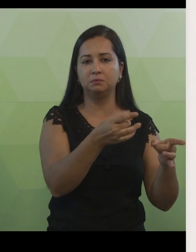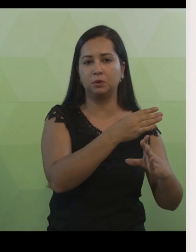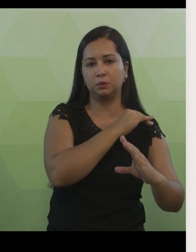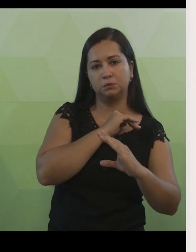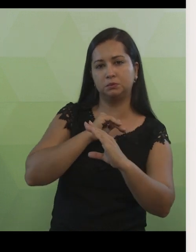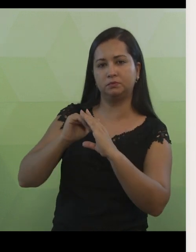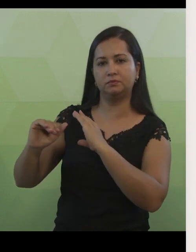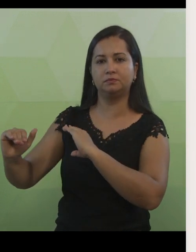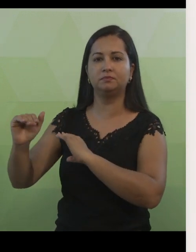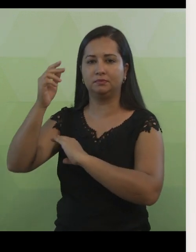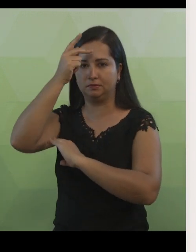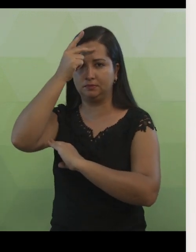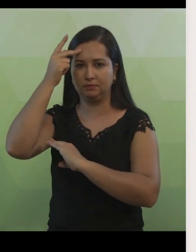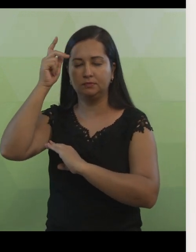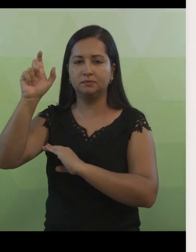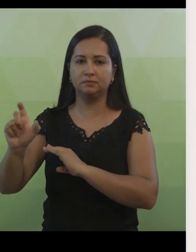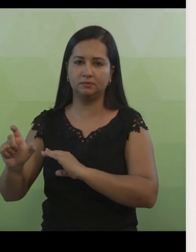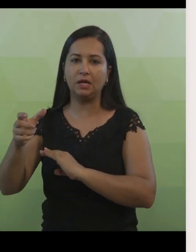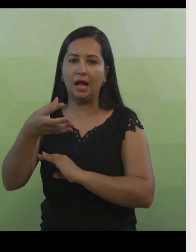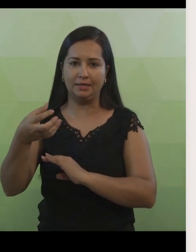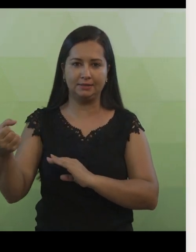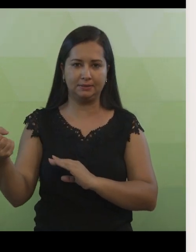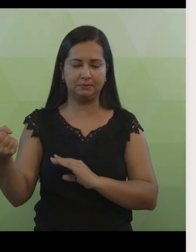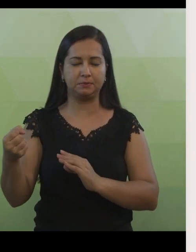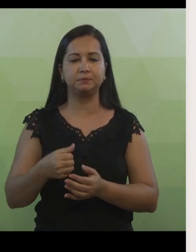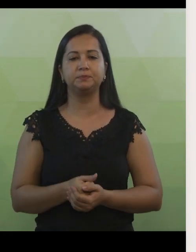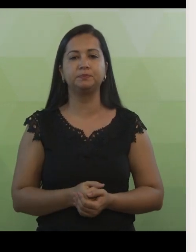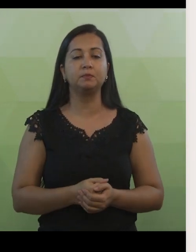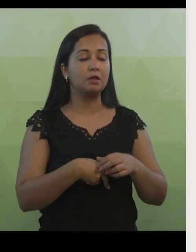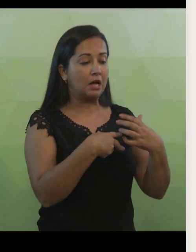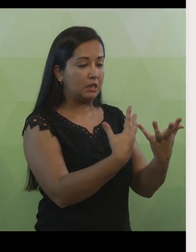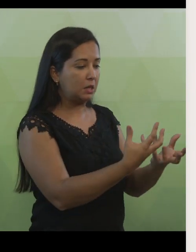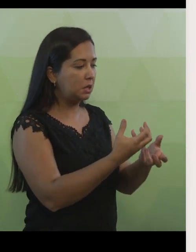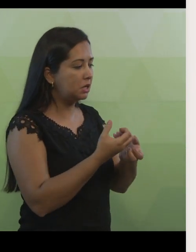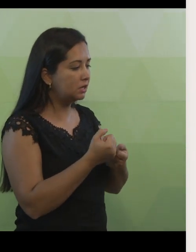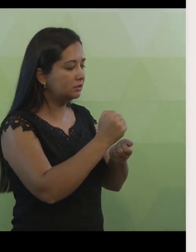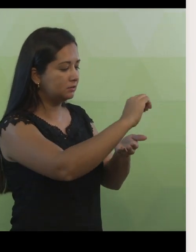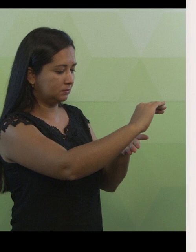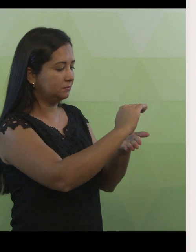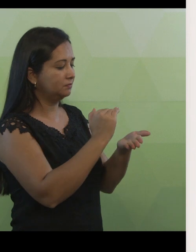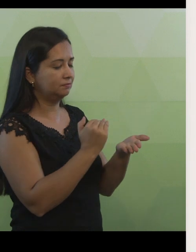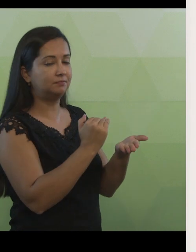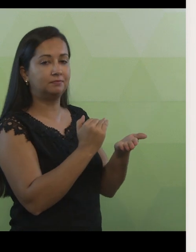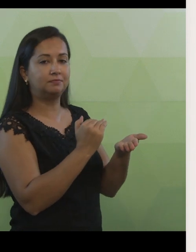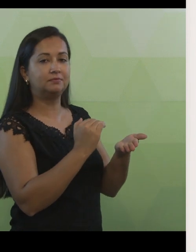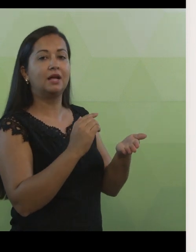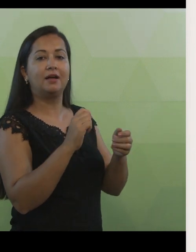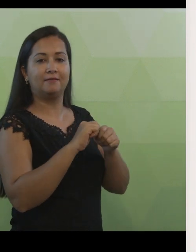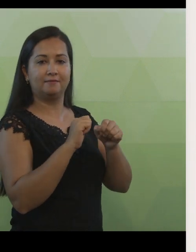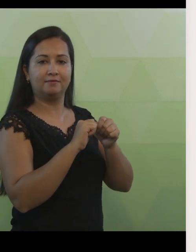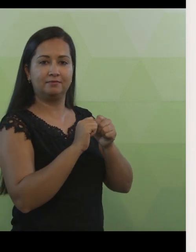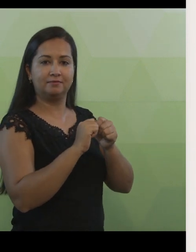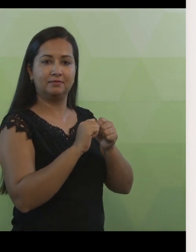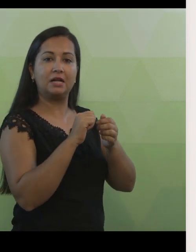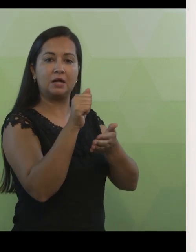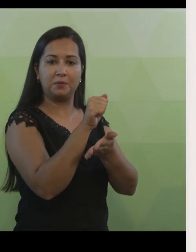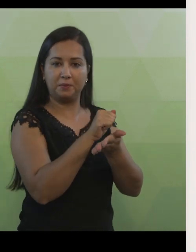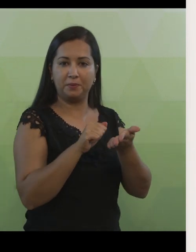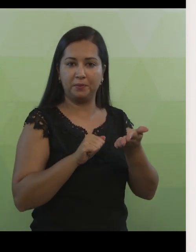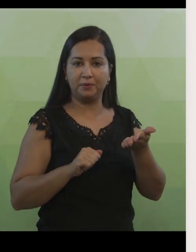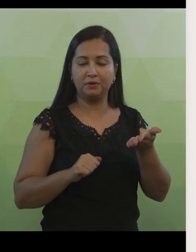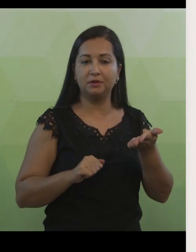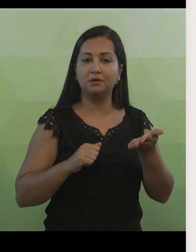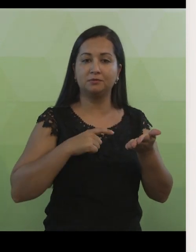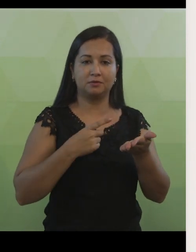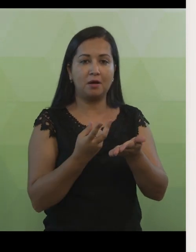para o destinatário. No destinatário, ele vai utilizar o algoritmo de forma reversa para poder